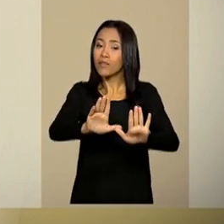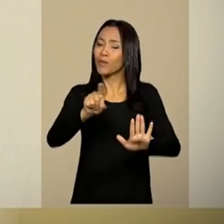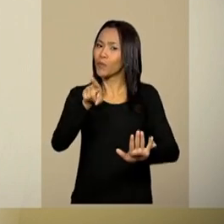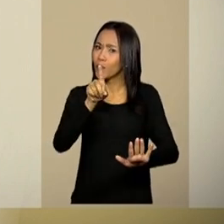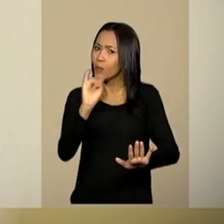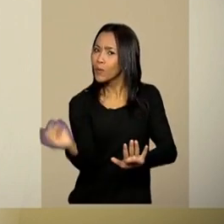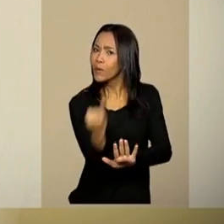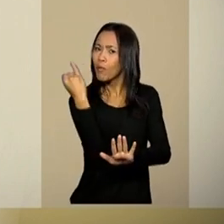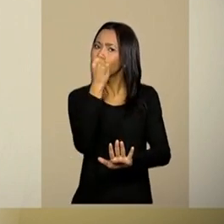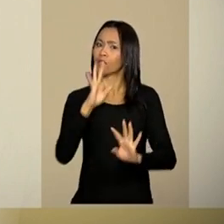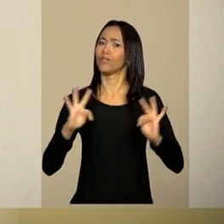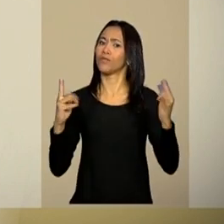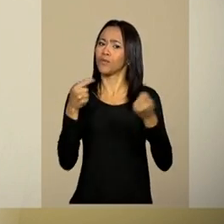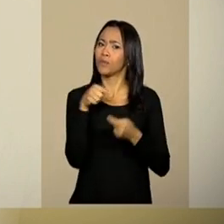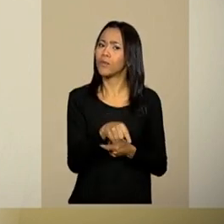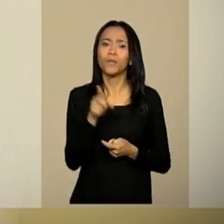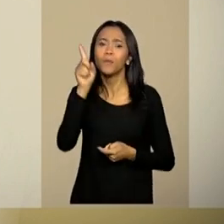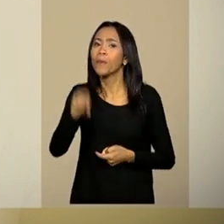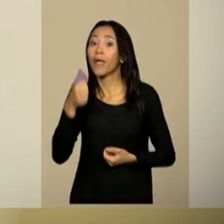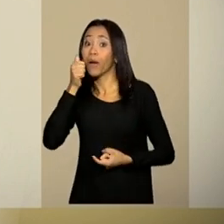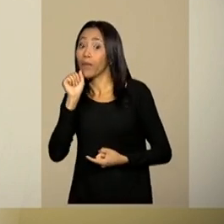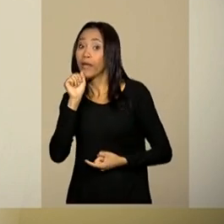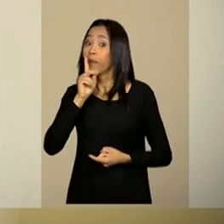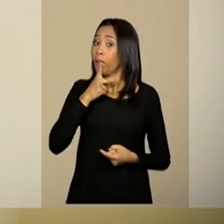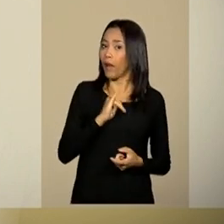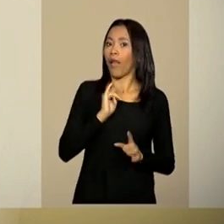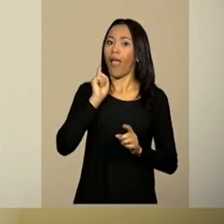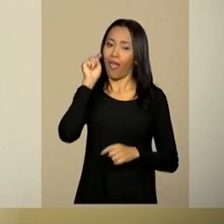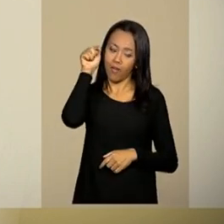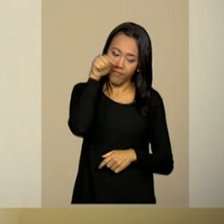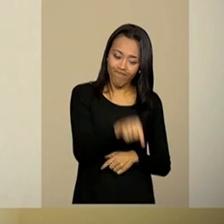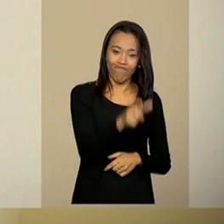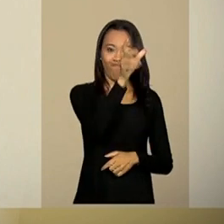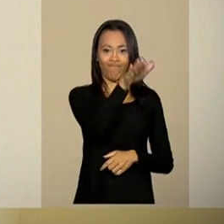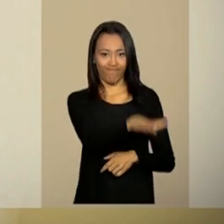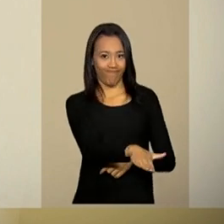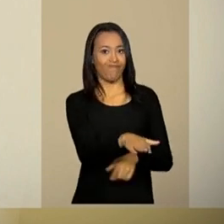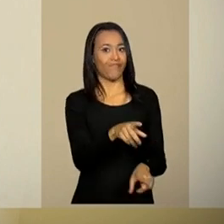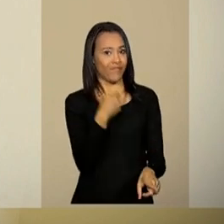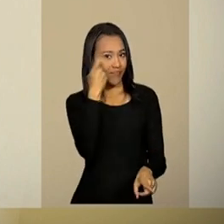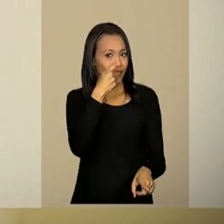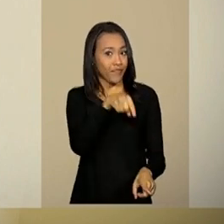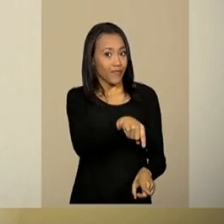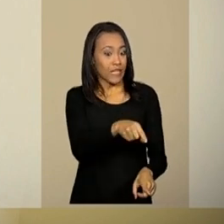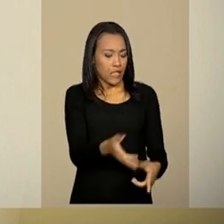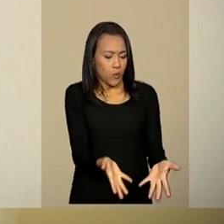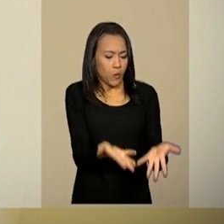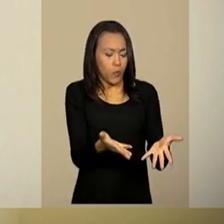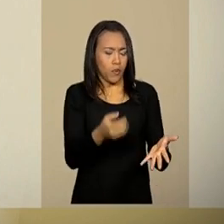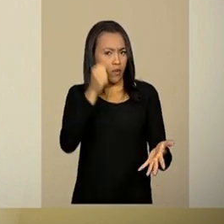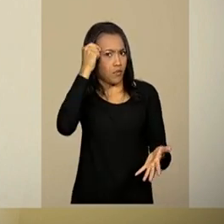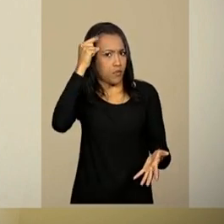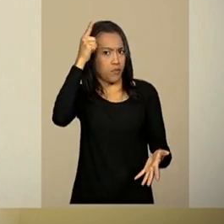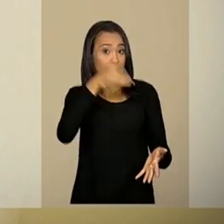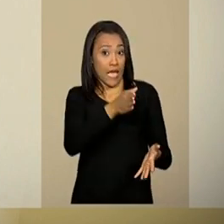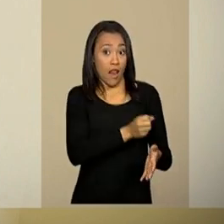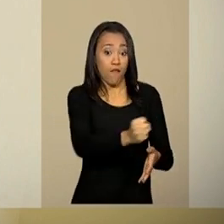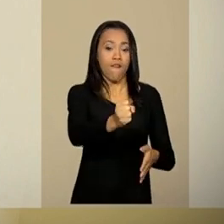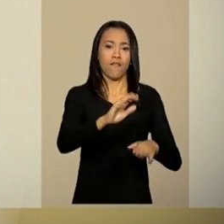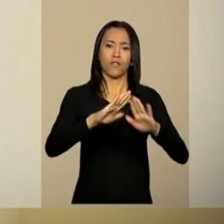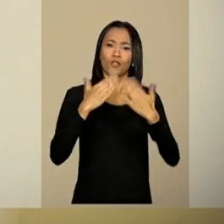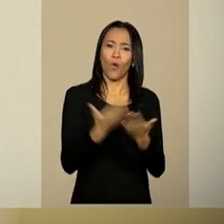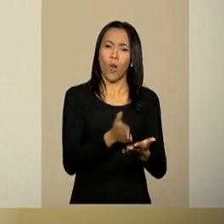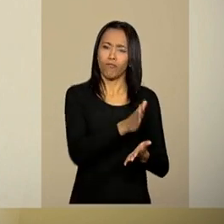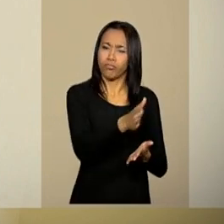importante disso tudo não é a mãe nem o pai é a criança é o desenvolvimento da criança que frequenta uma creche que